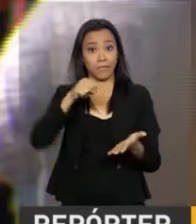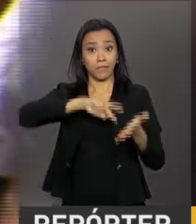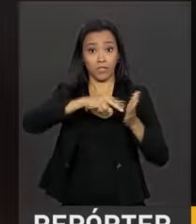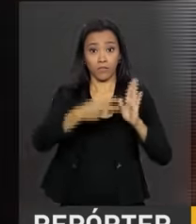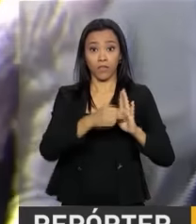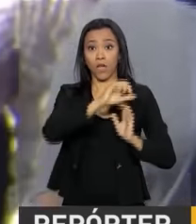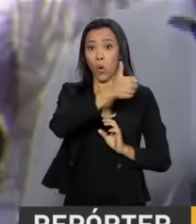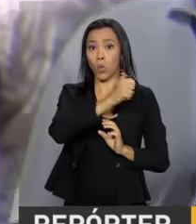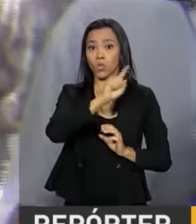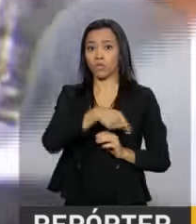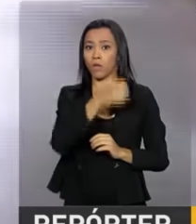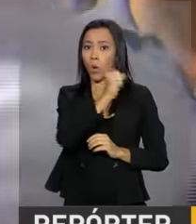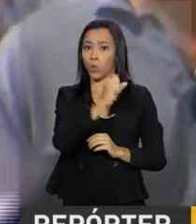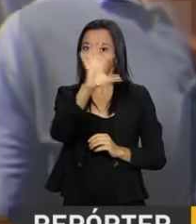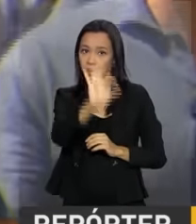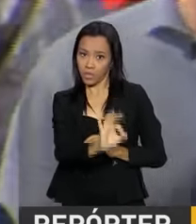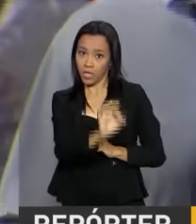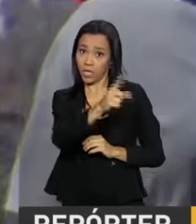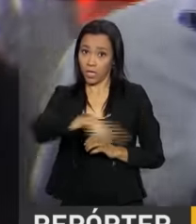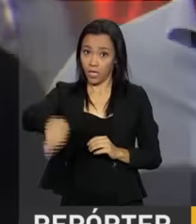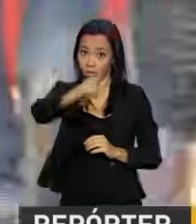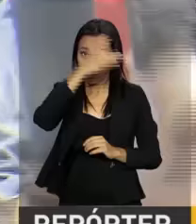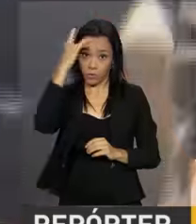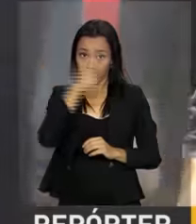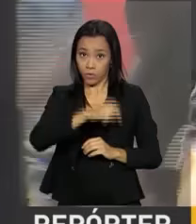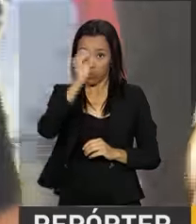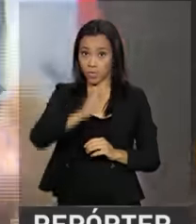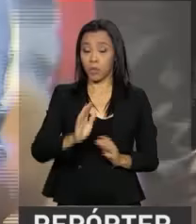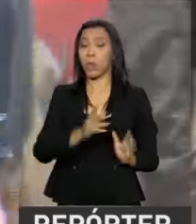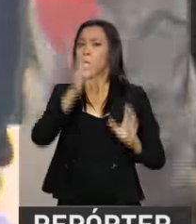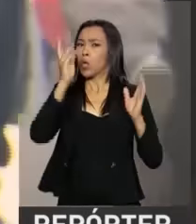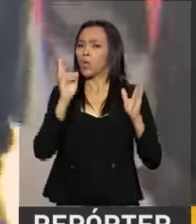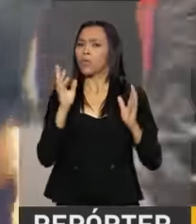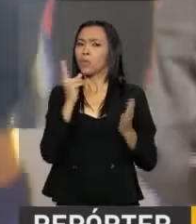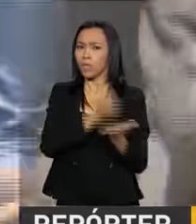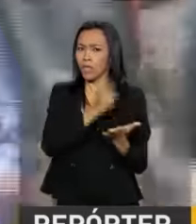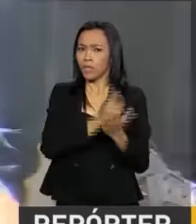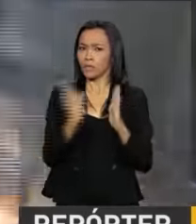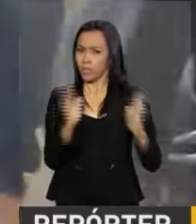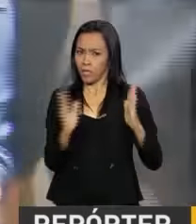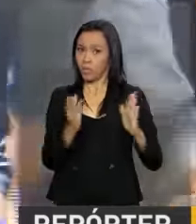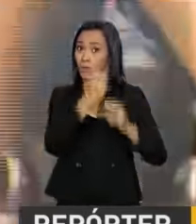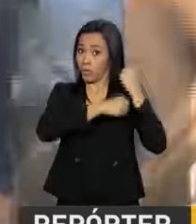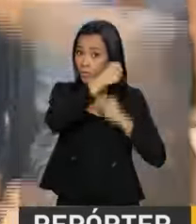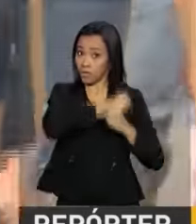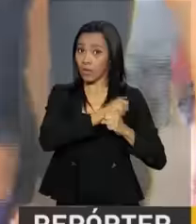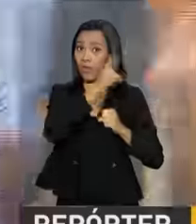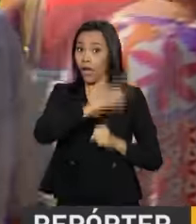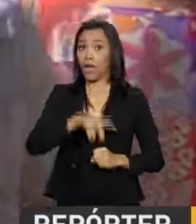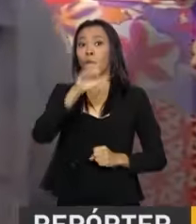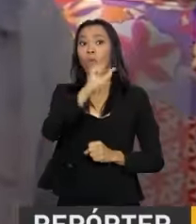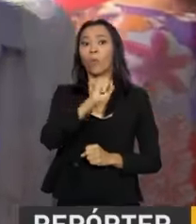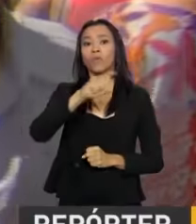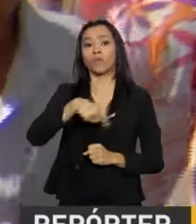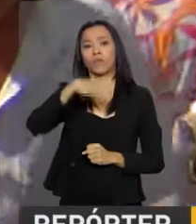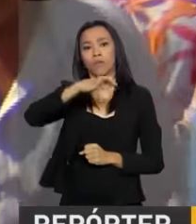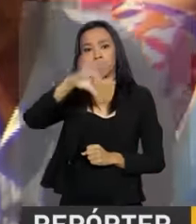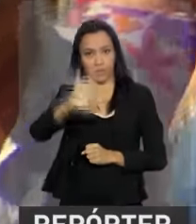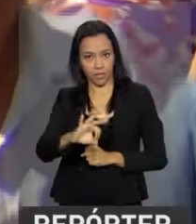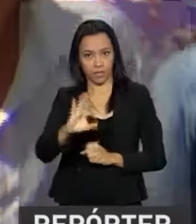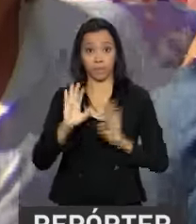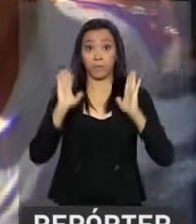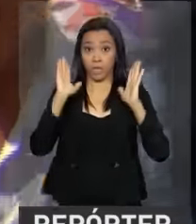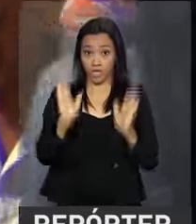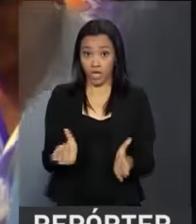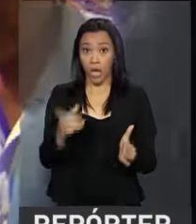representa 11,8% da população brasileira. No mesmo período do ano passado, o índice era de 8,9%. Já